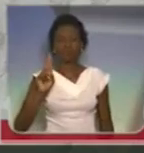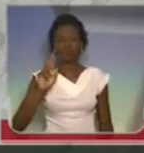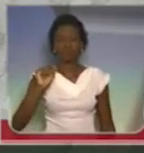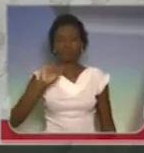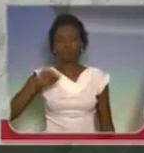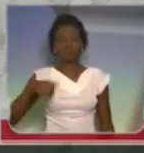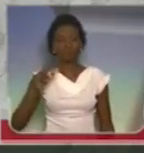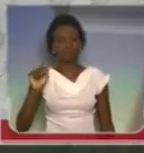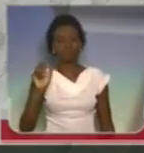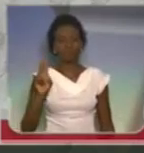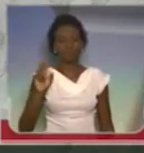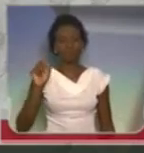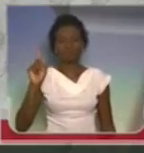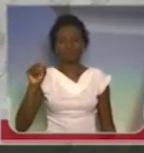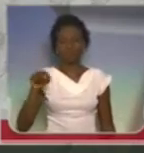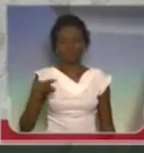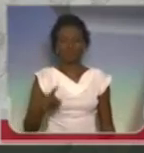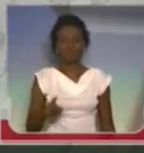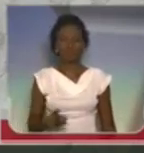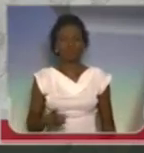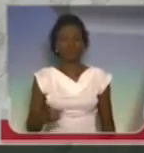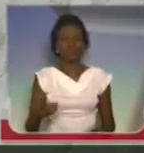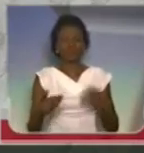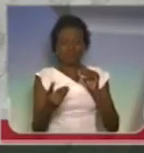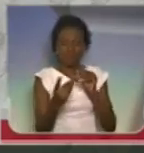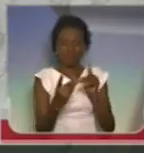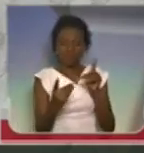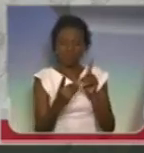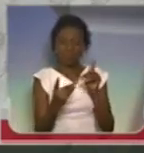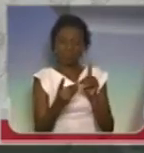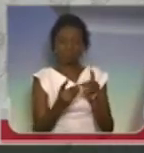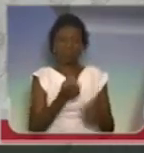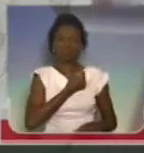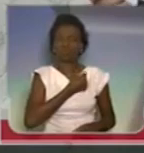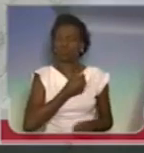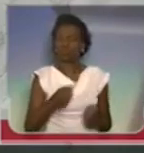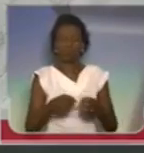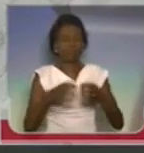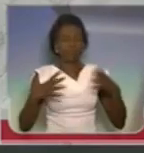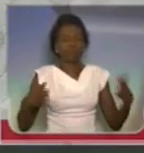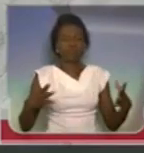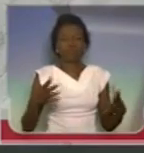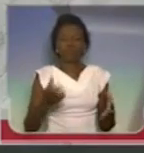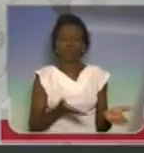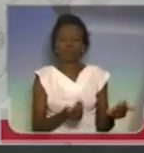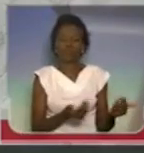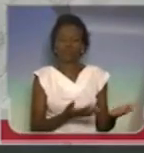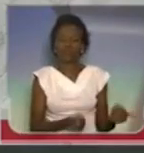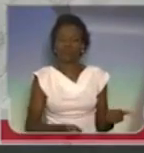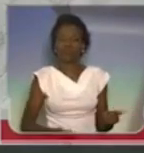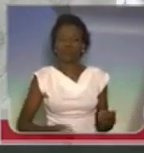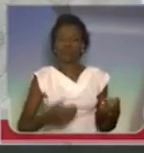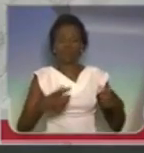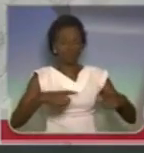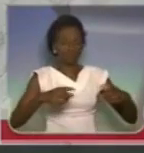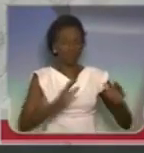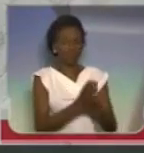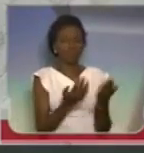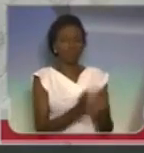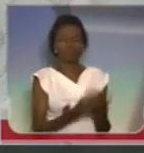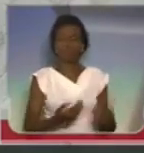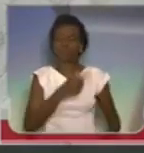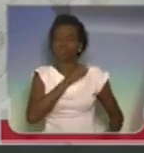demanda importante de alunos também na periferia em área Car o governador fecha uma escola do porte da Escola Castro